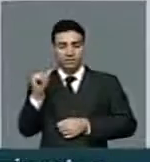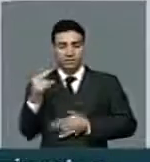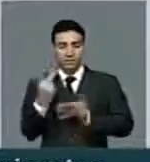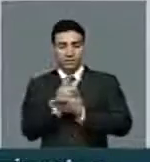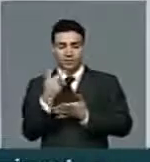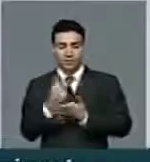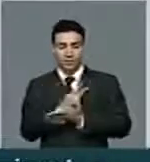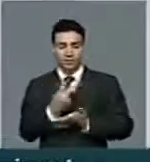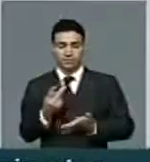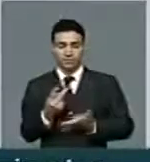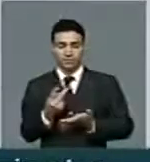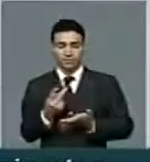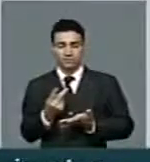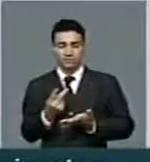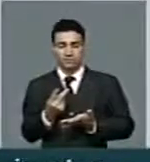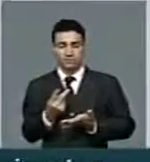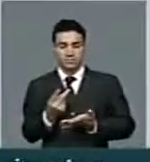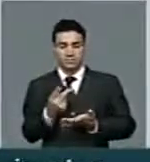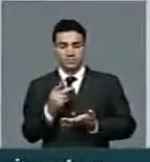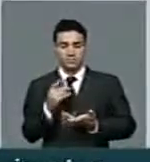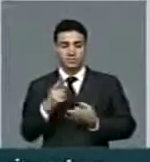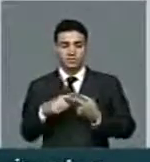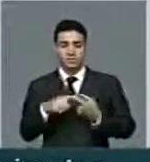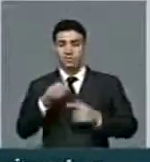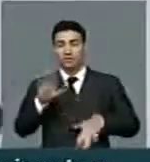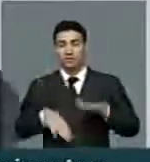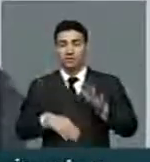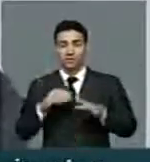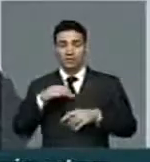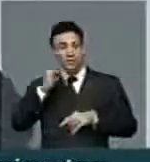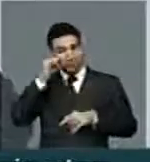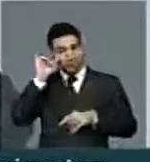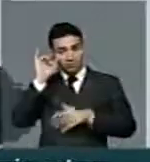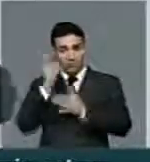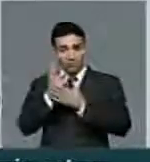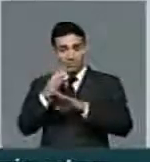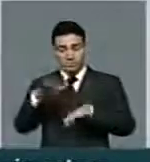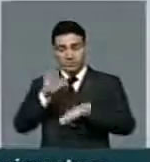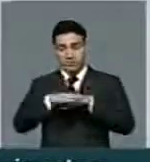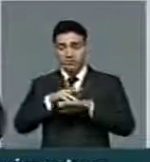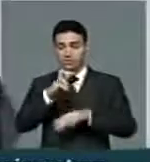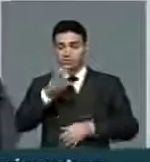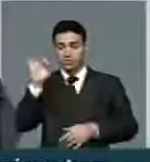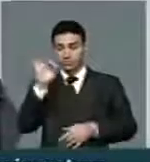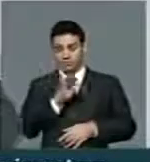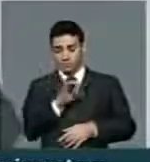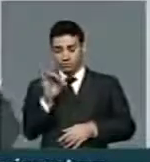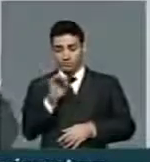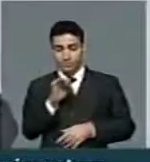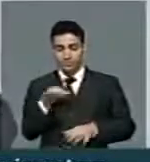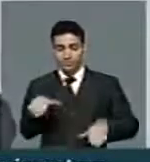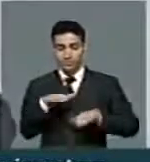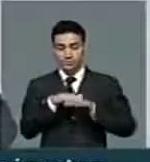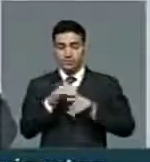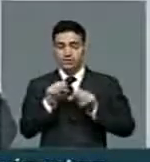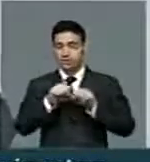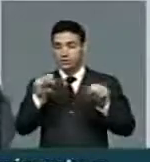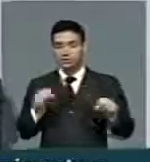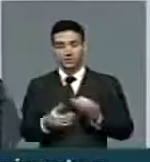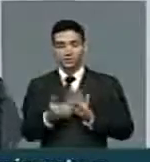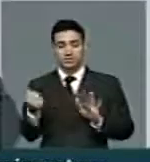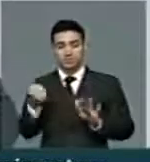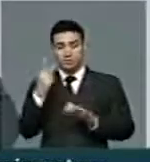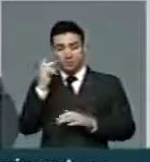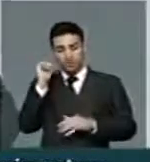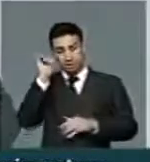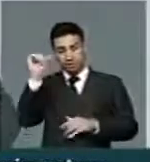a questão da sobreposição de propriedades. Quando der até 5%, sobrepôs o sistema rejeita, para